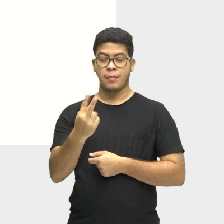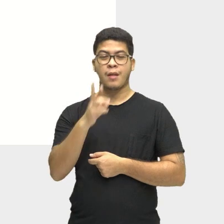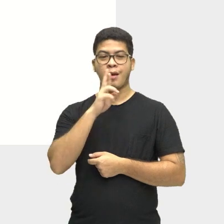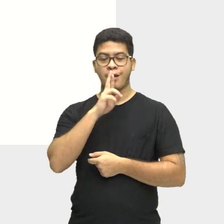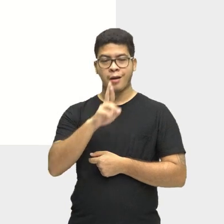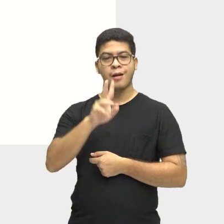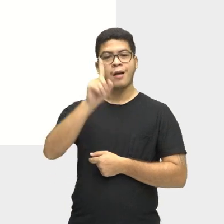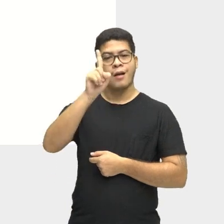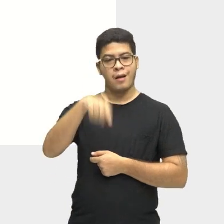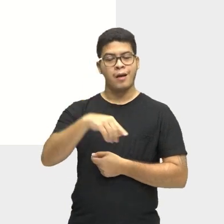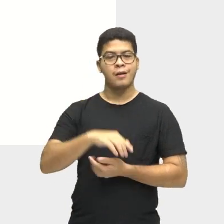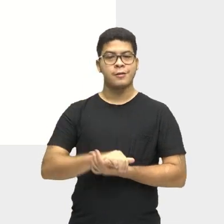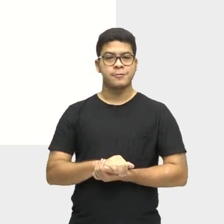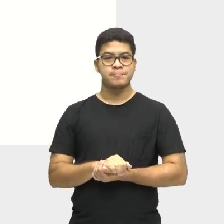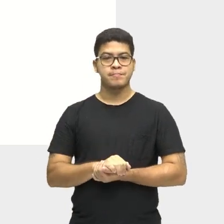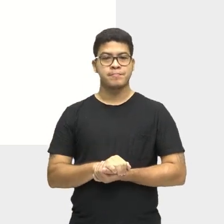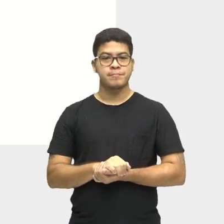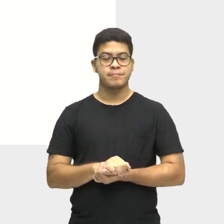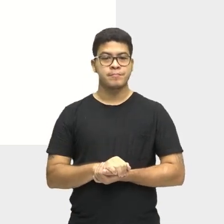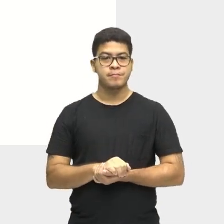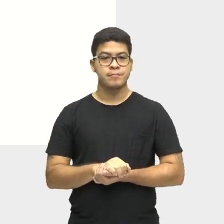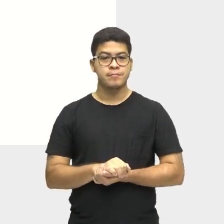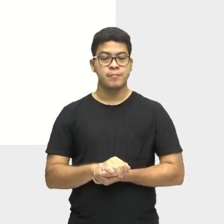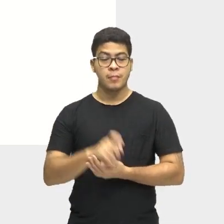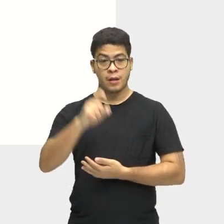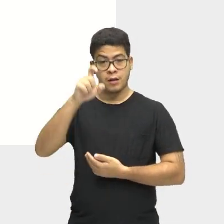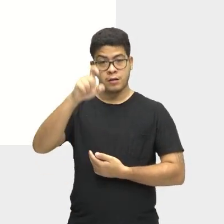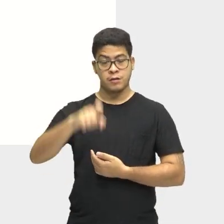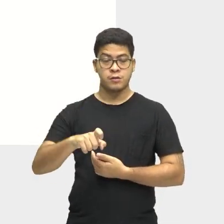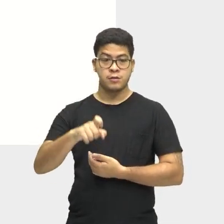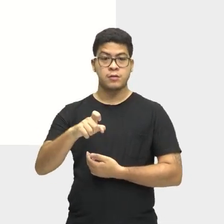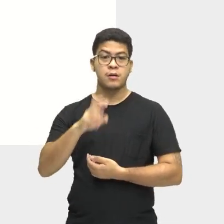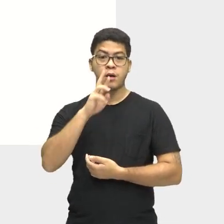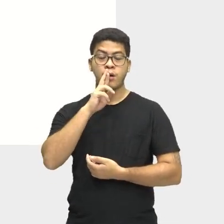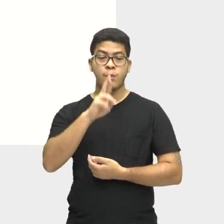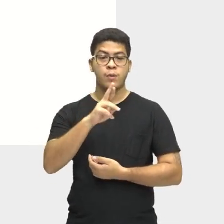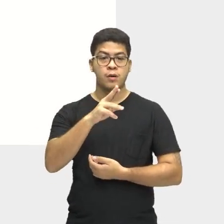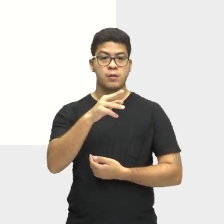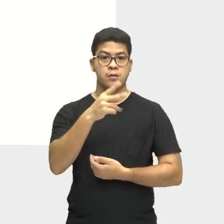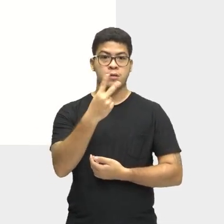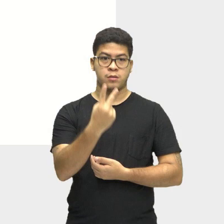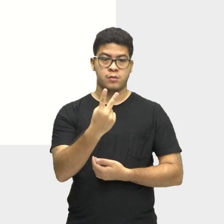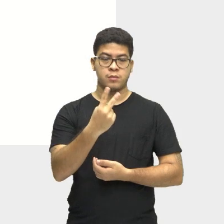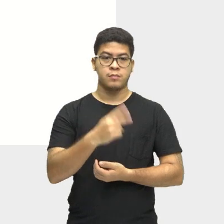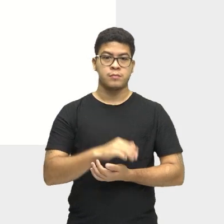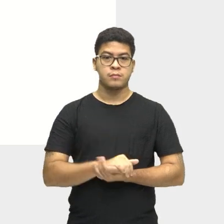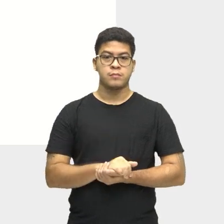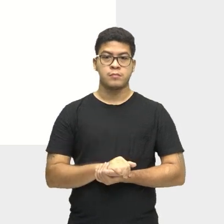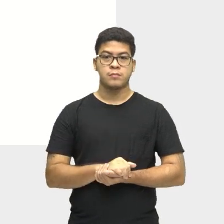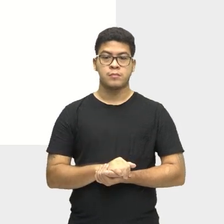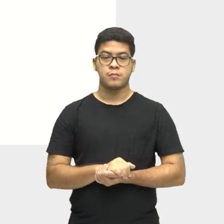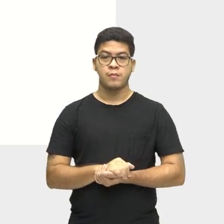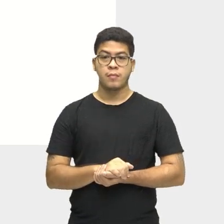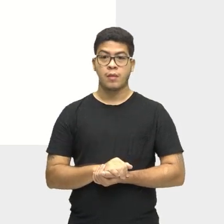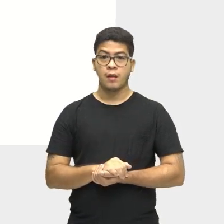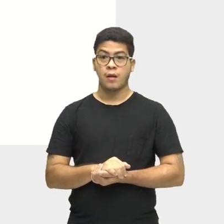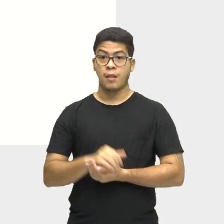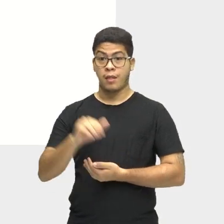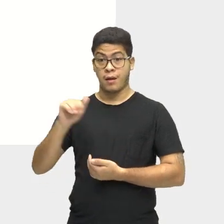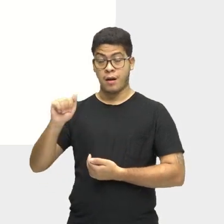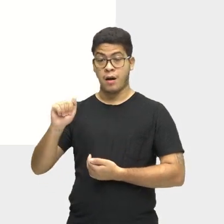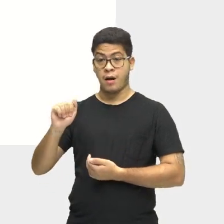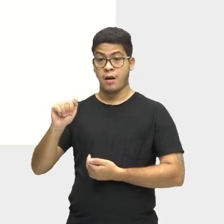o resultado da letra B. X igual a 2. E na letra A, x igual a